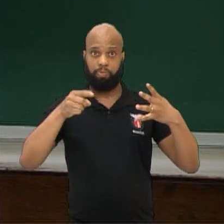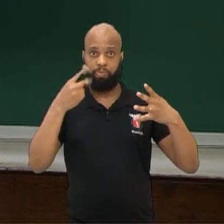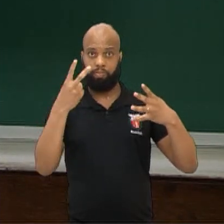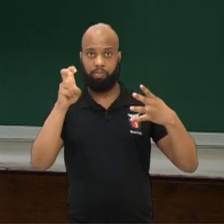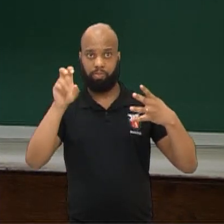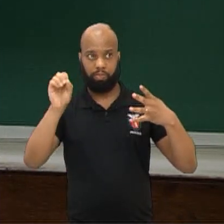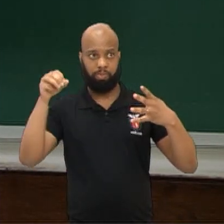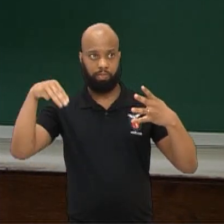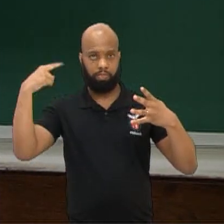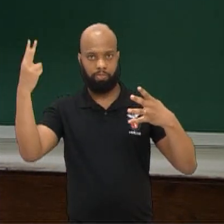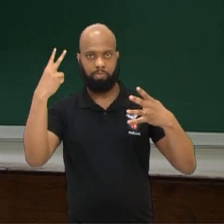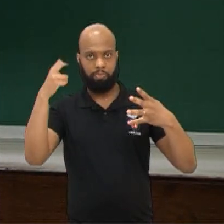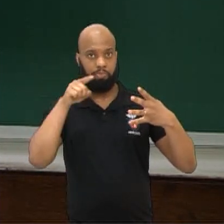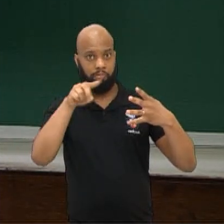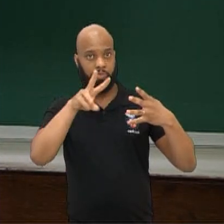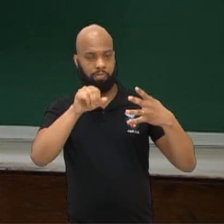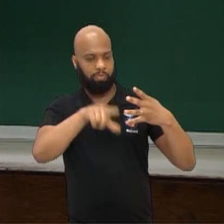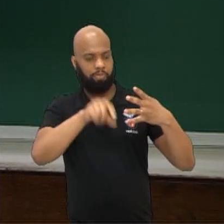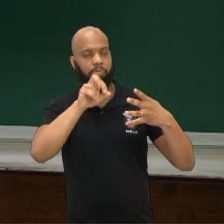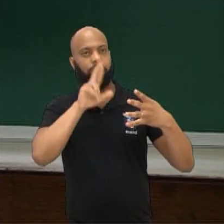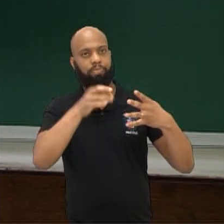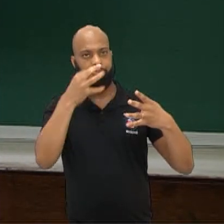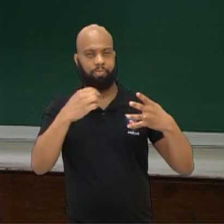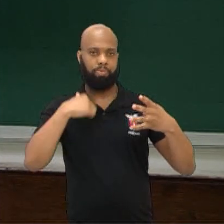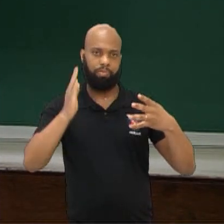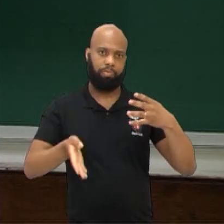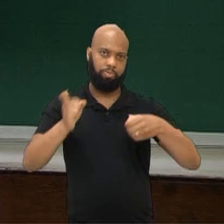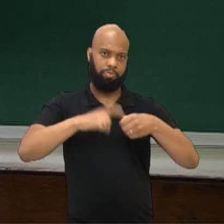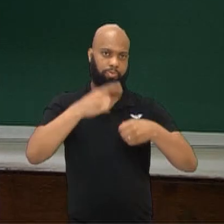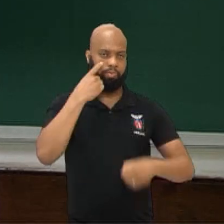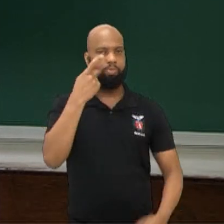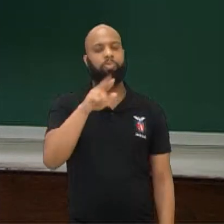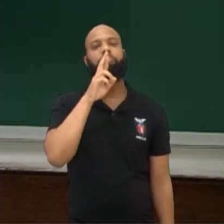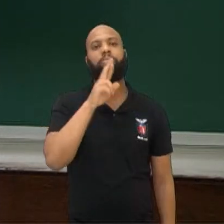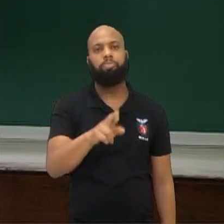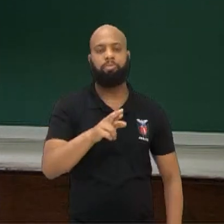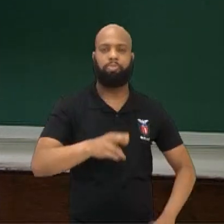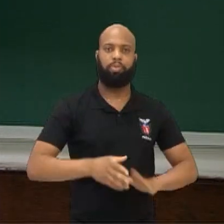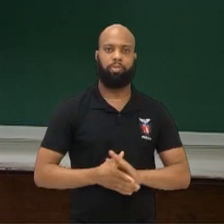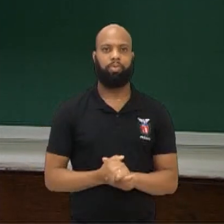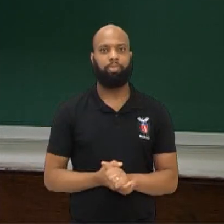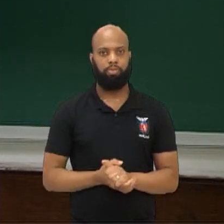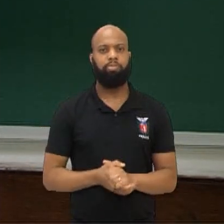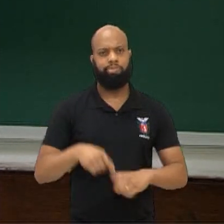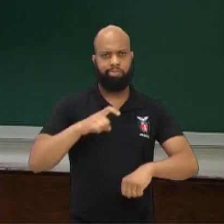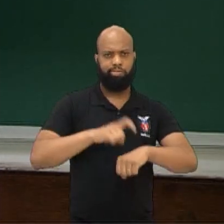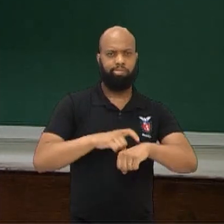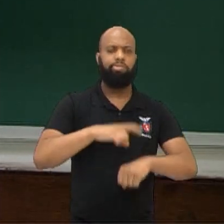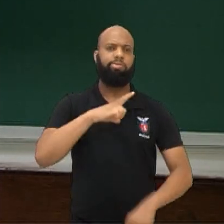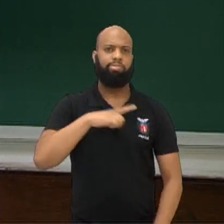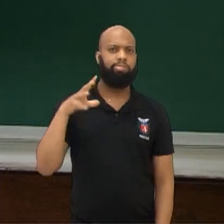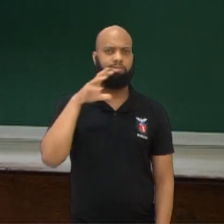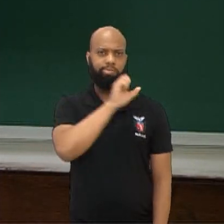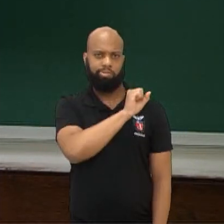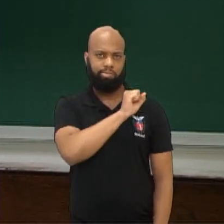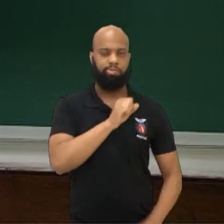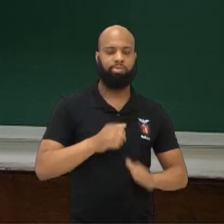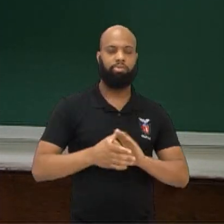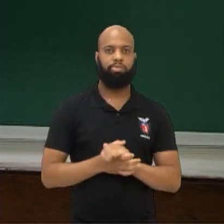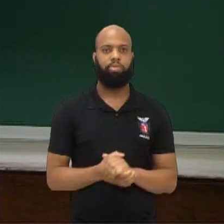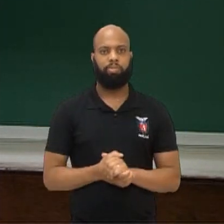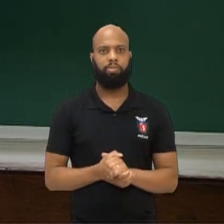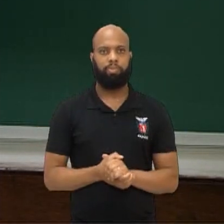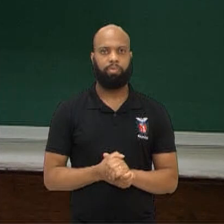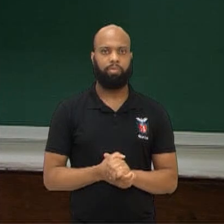6.250 metros quadrados. Letra D, 1.250 metros quadrados. Então, eu vou te dar um tempo para